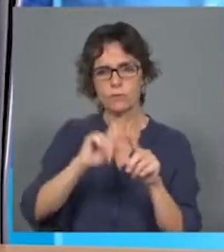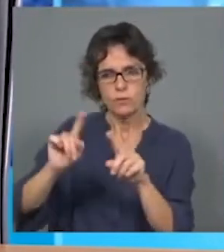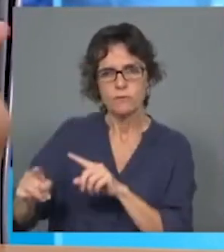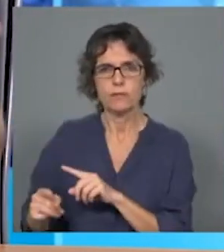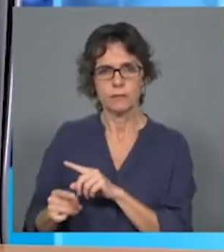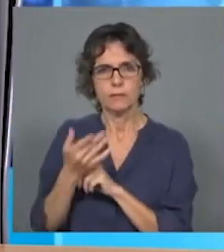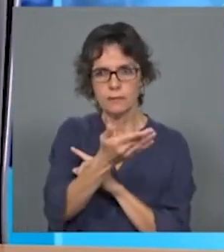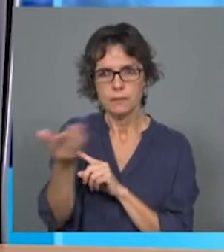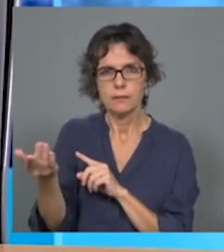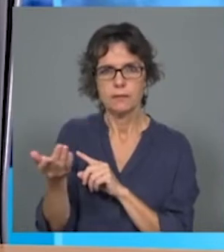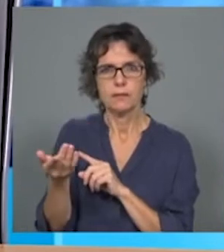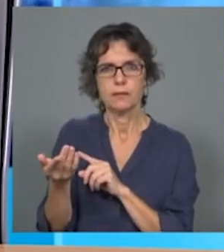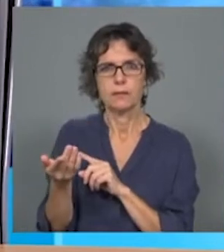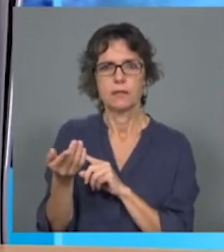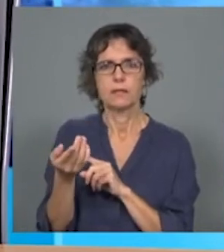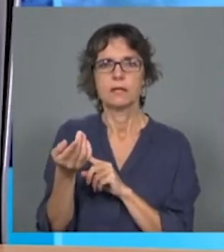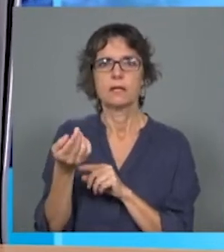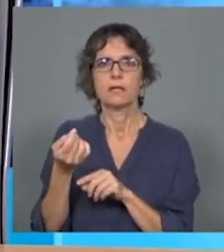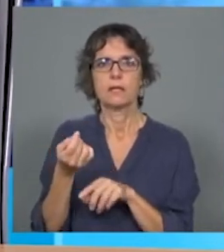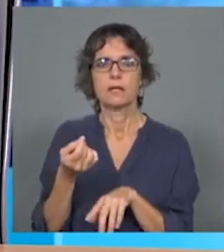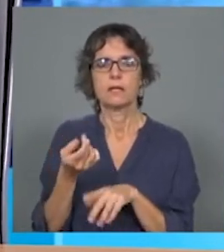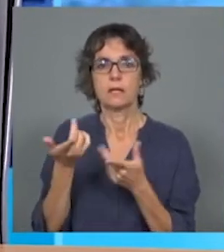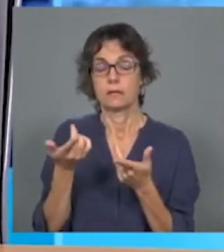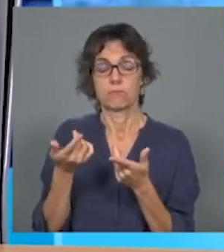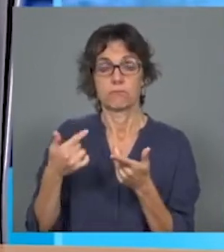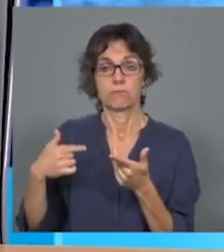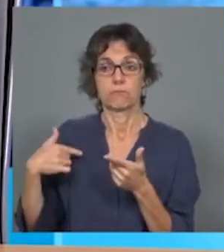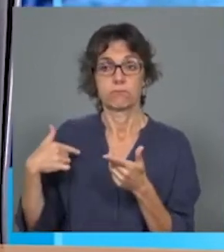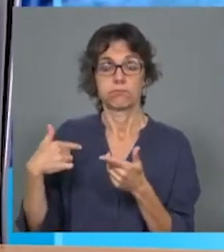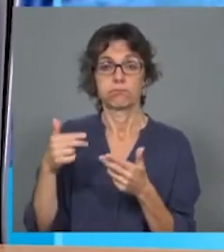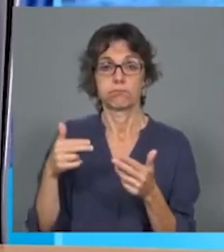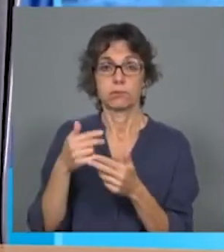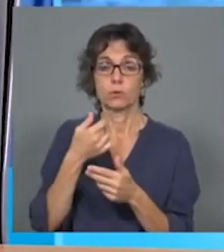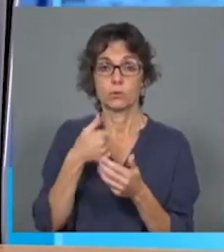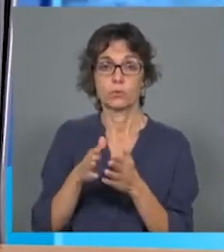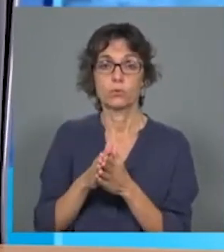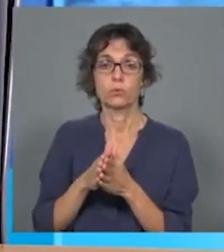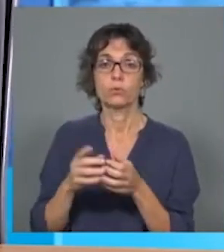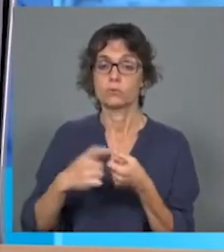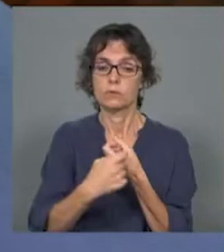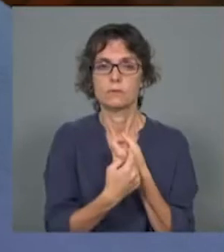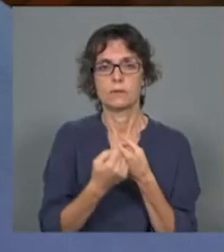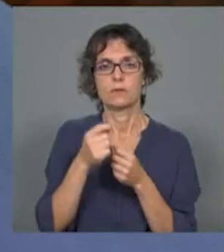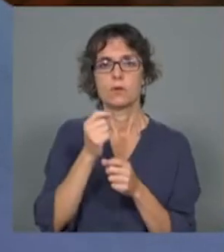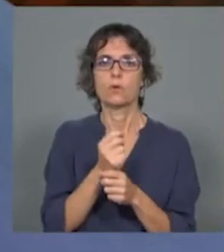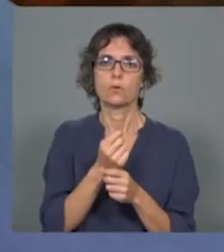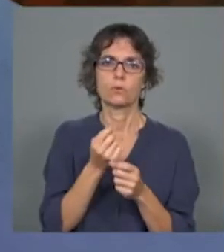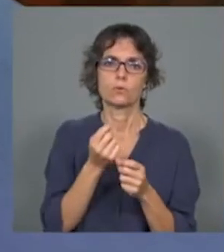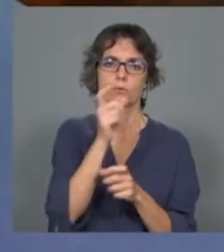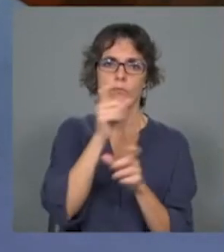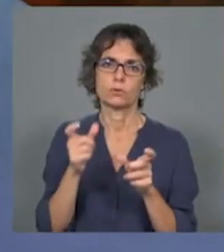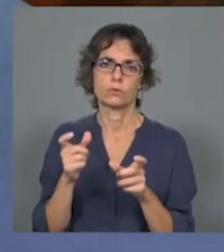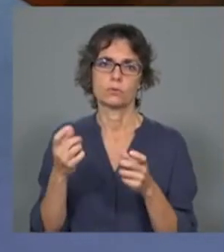de forma a que algumas sessões são mesmo, ou praticamente todas as sessões são em parceria com elementos de uma escola e de outra